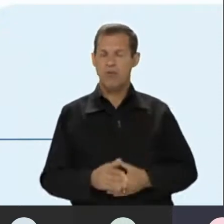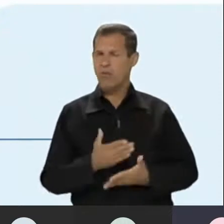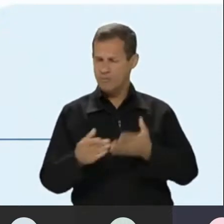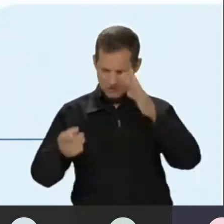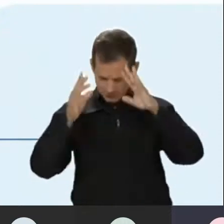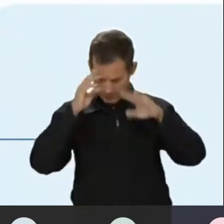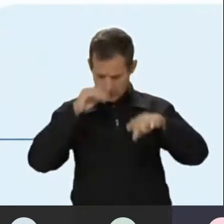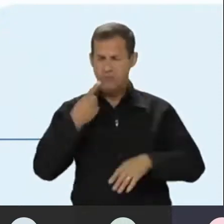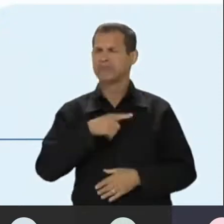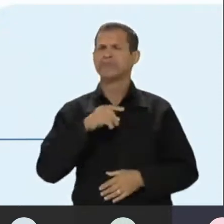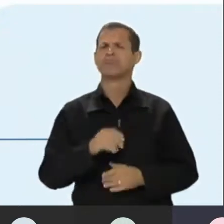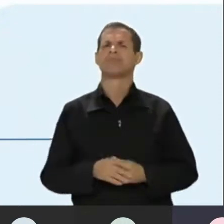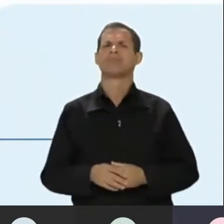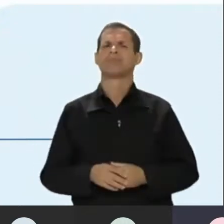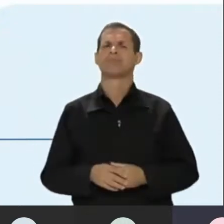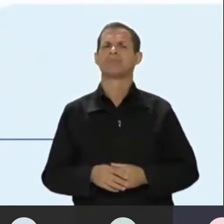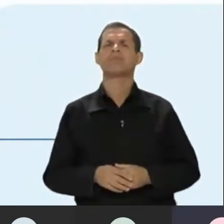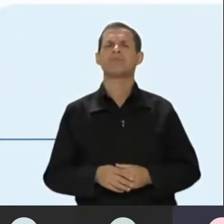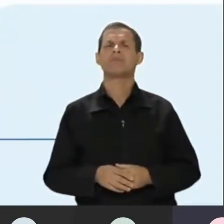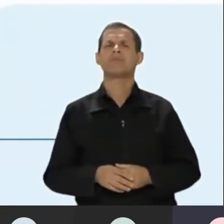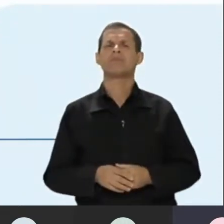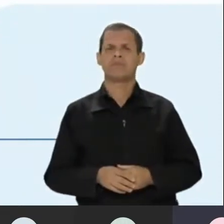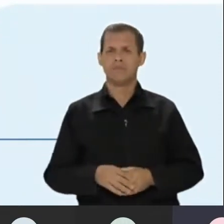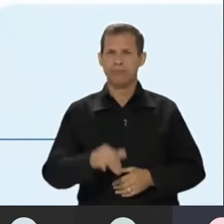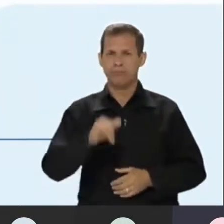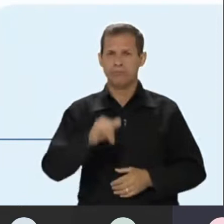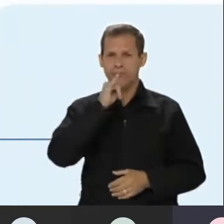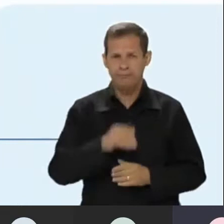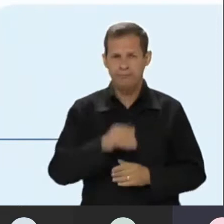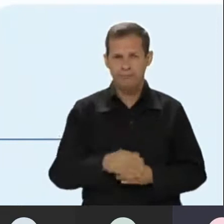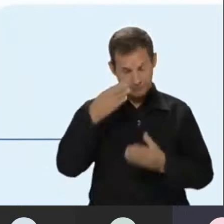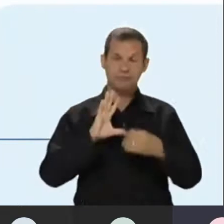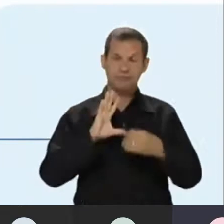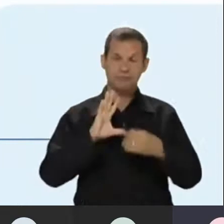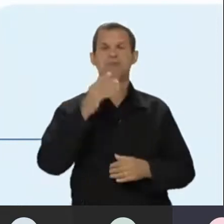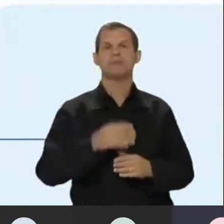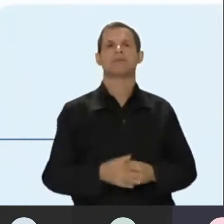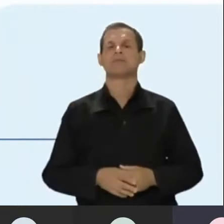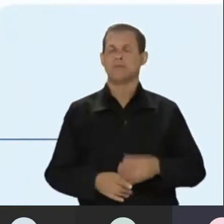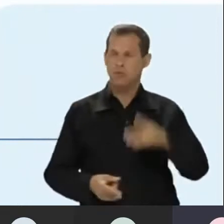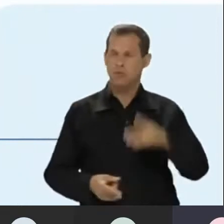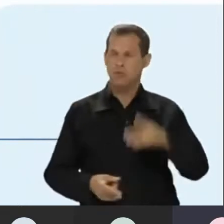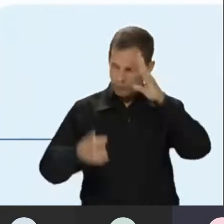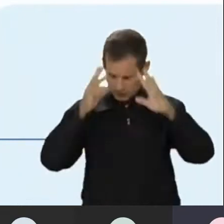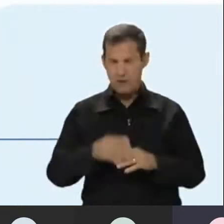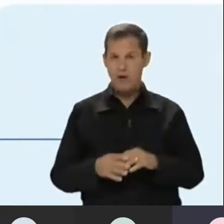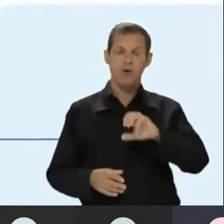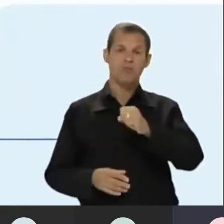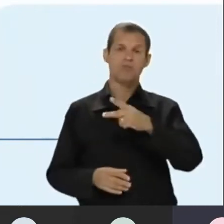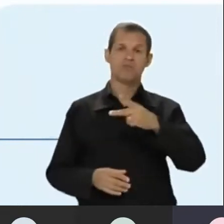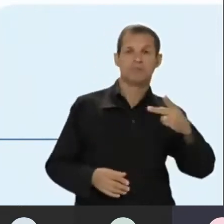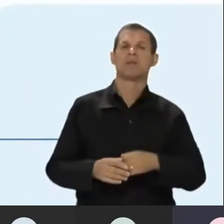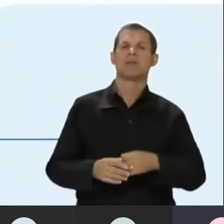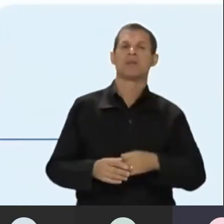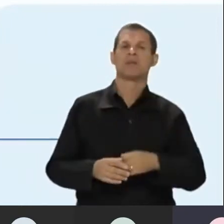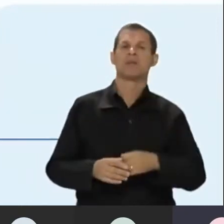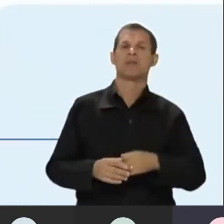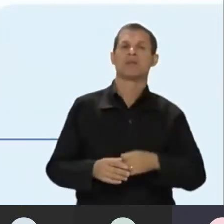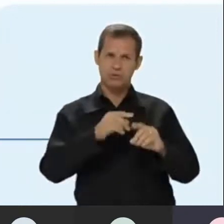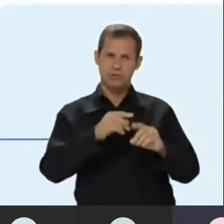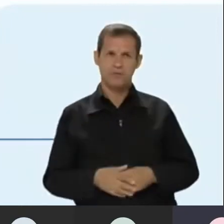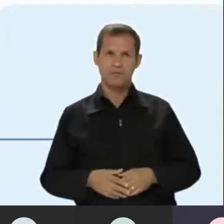a pensar se a gente tivesse um exemplo aqui para entender como que funciona. Então, vamos imaginar uma situação que a